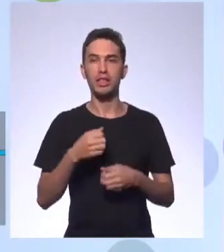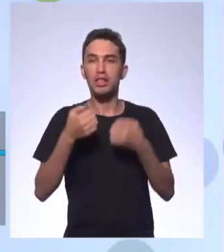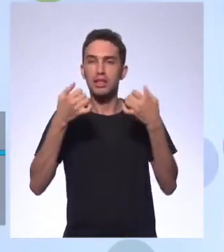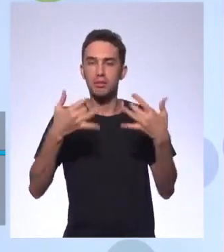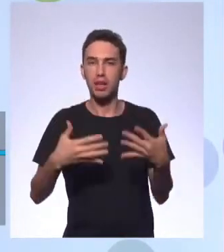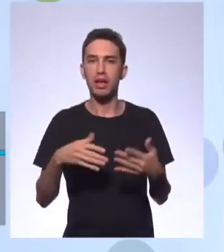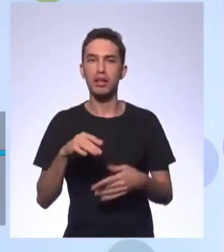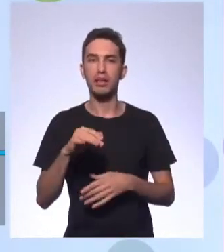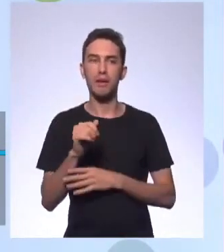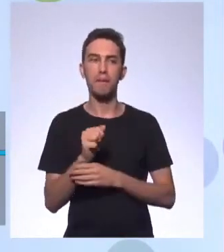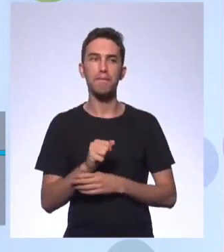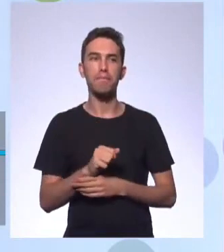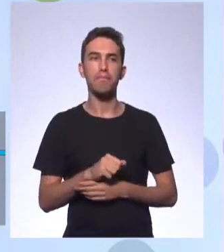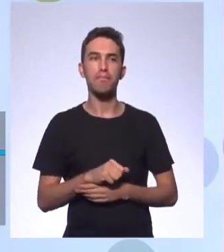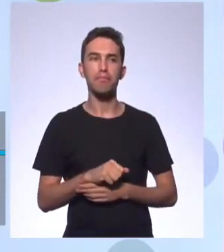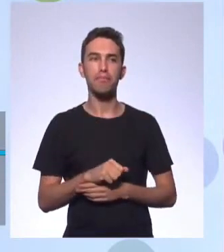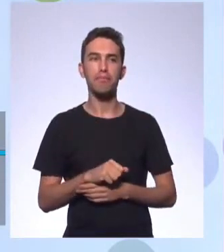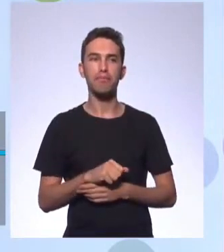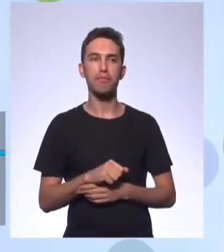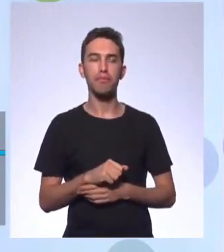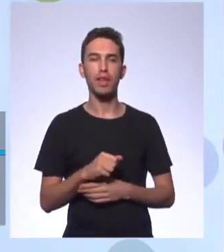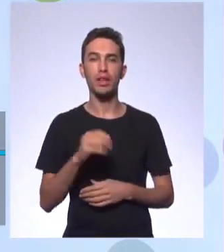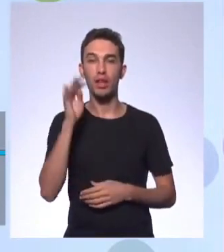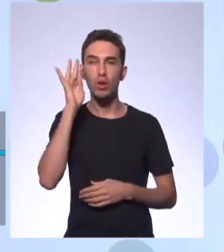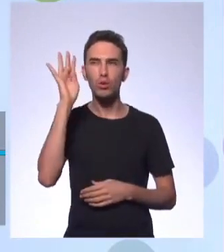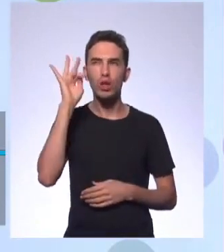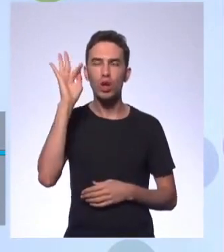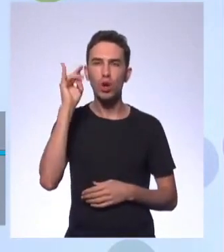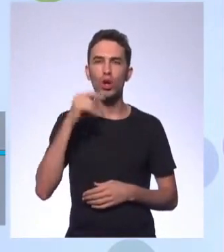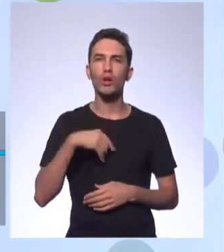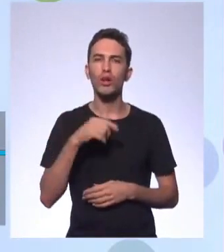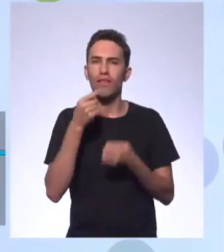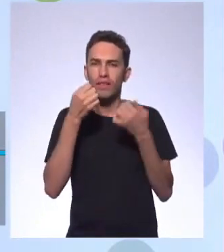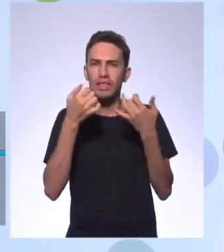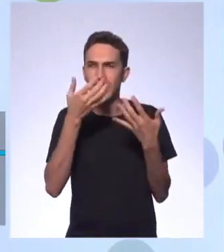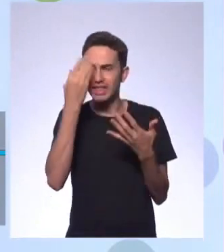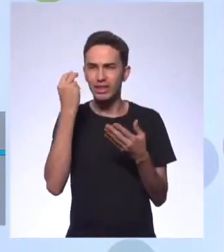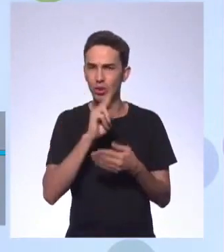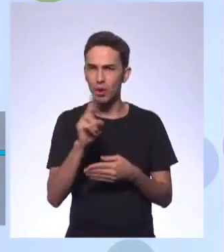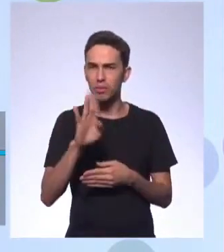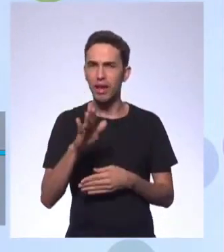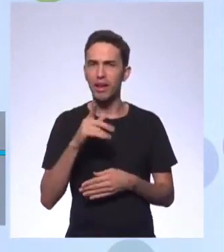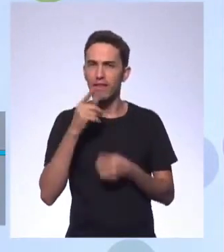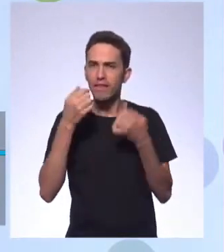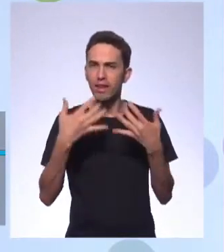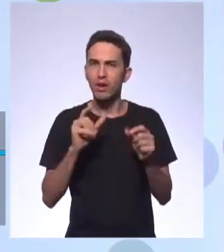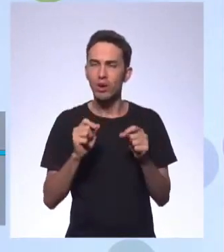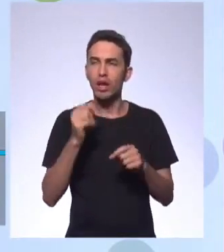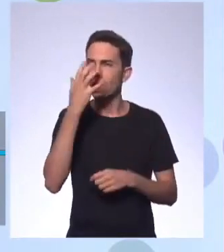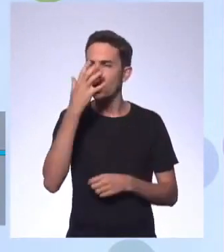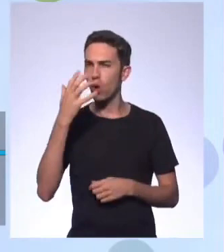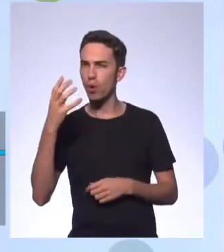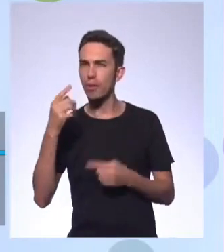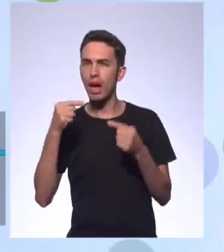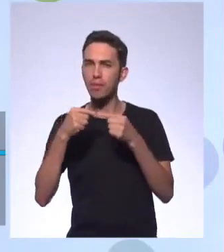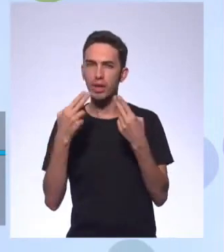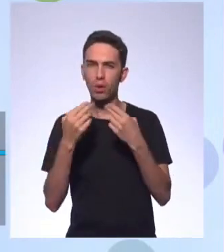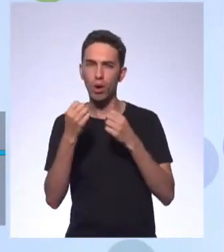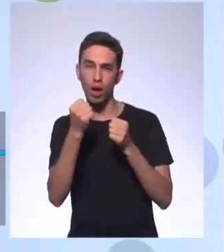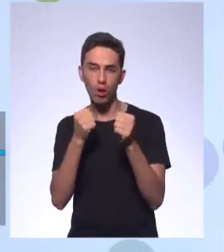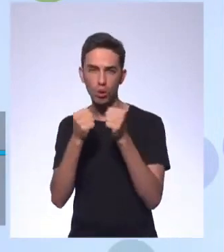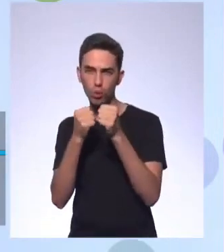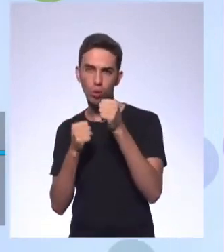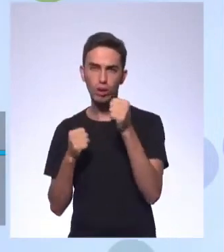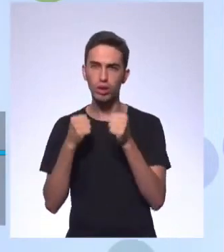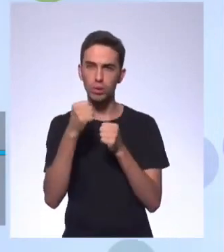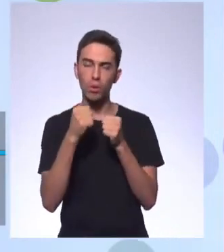flashback. Tem um teórico, que eu esqueci o nome, que ele diz assim, que num romance é como uma luta de boxe em